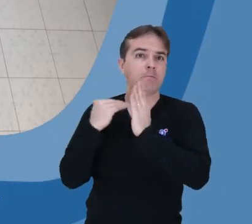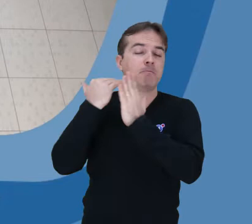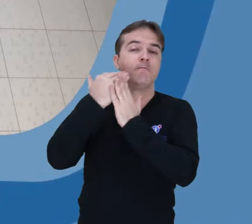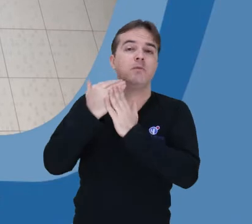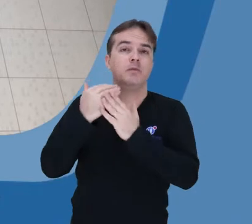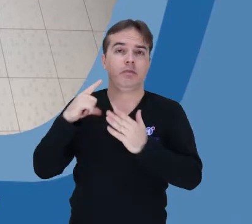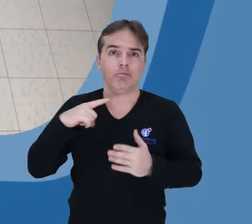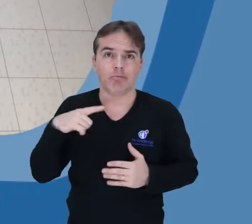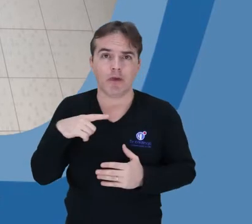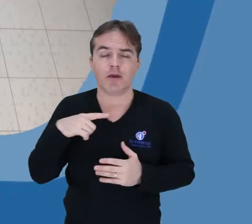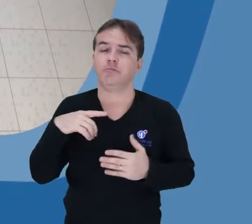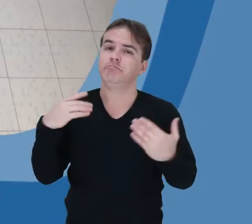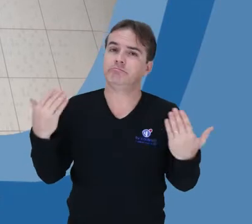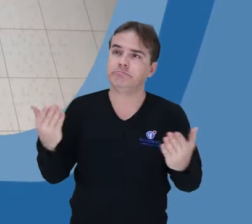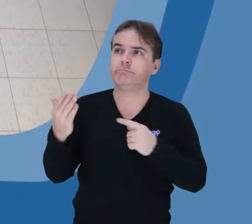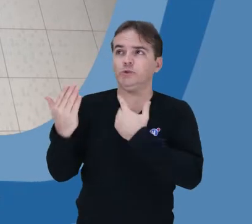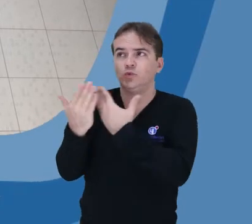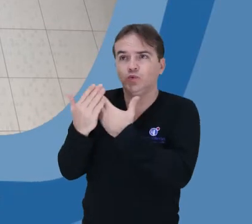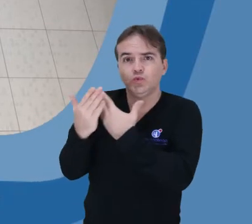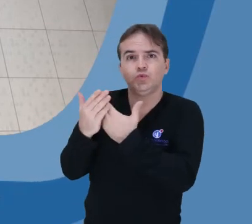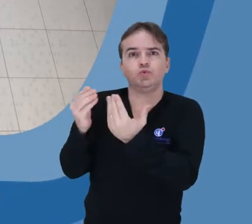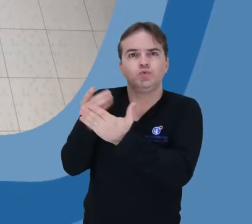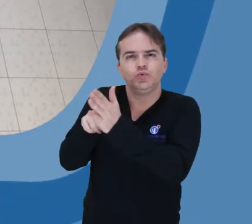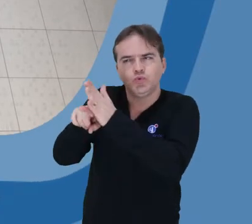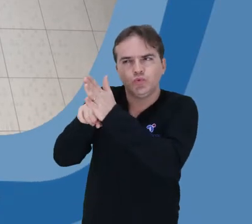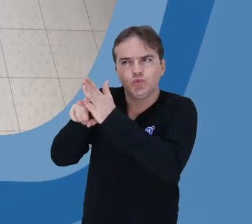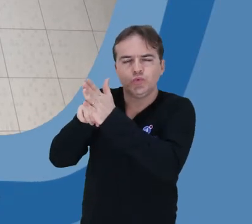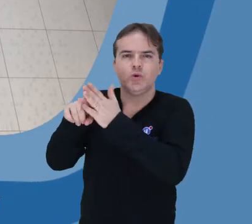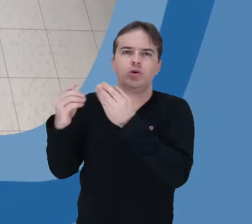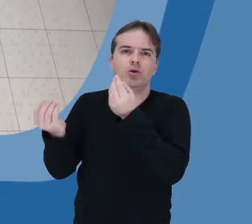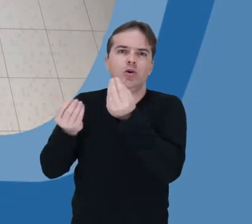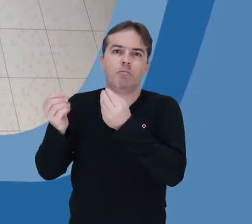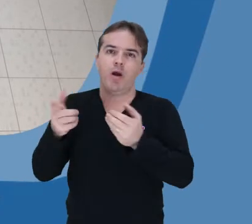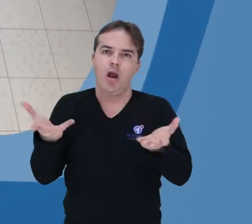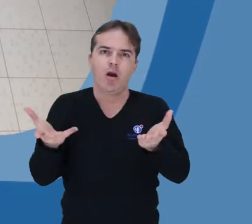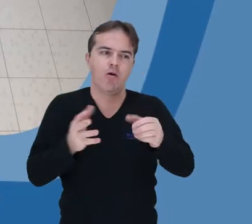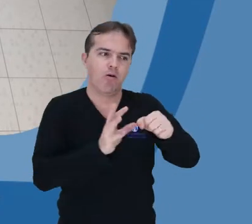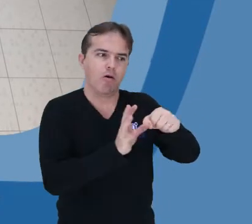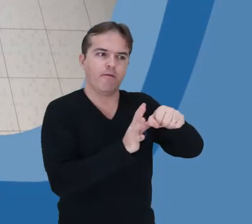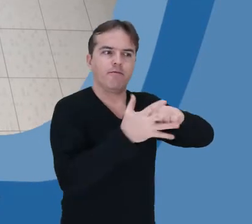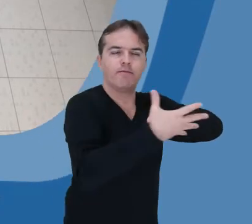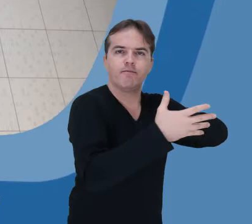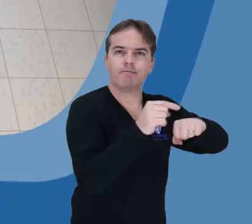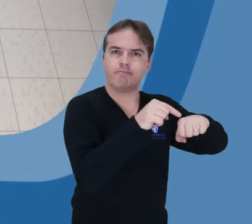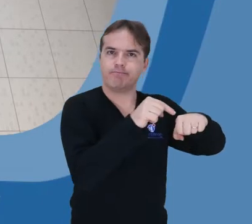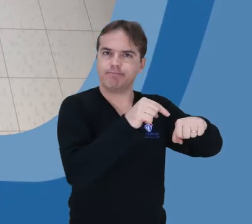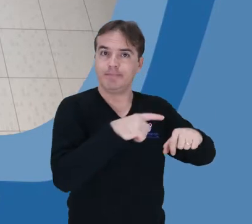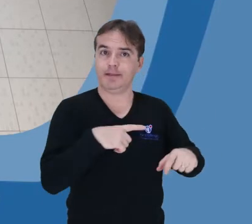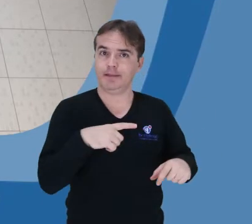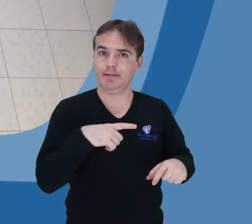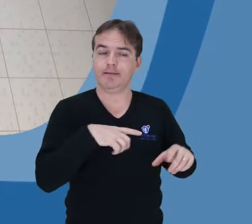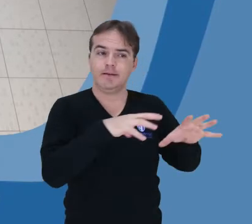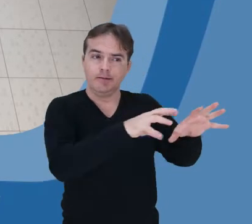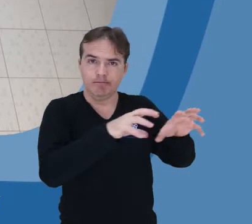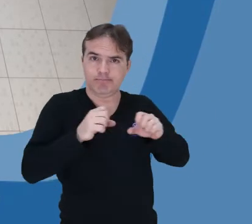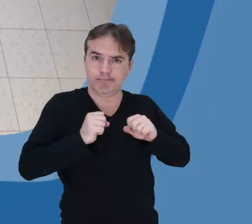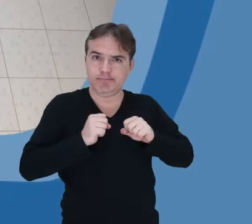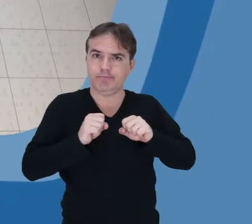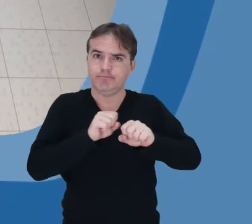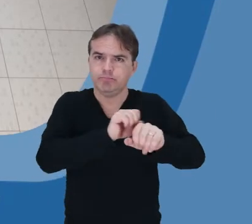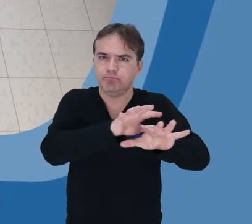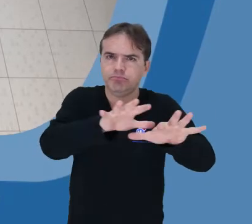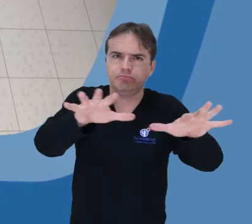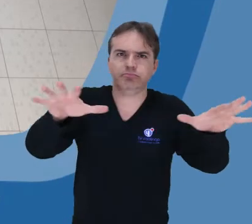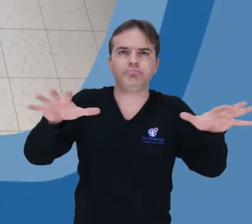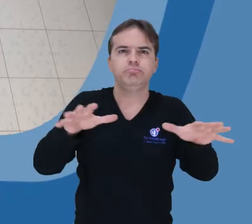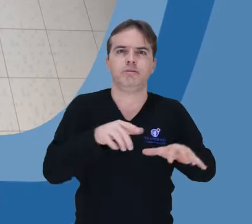de acometimento e de adoecimento pela Covid-19, uma síndrome importante que nos tem acometido em decorrência da infecção